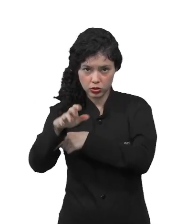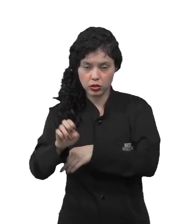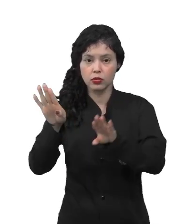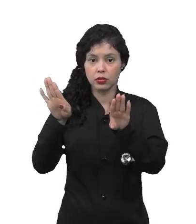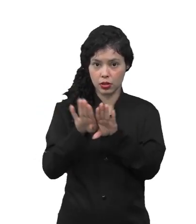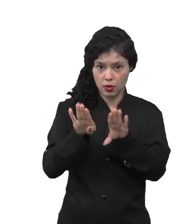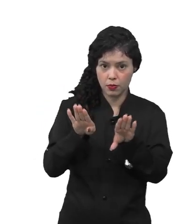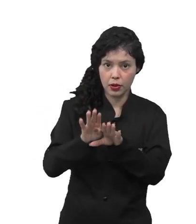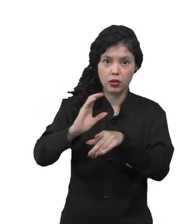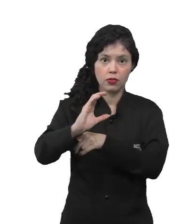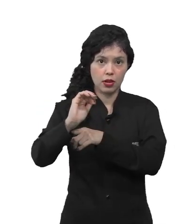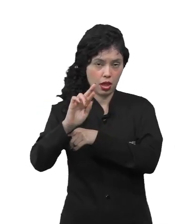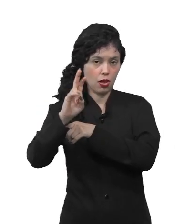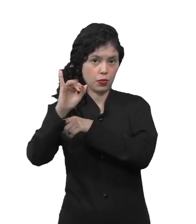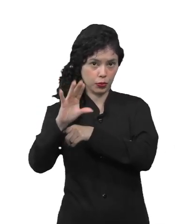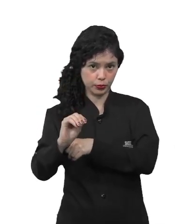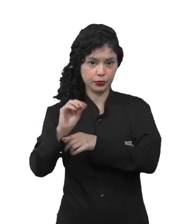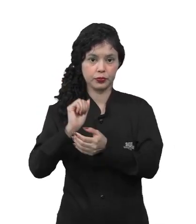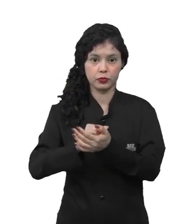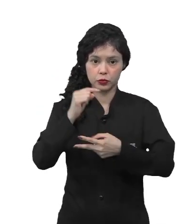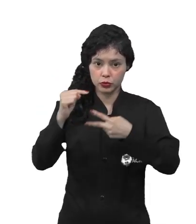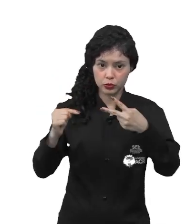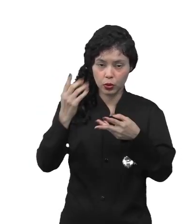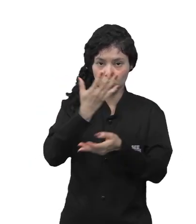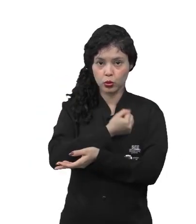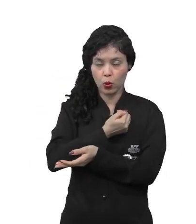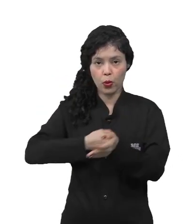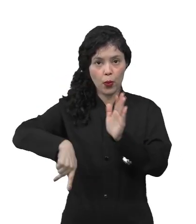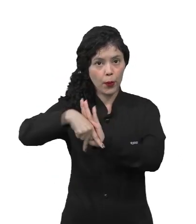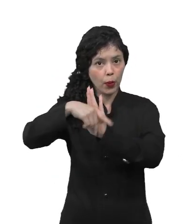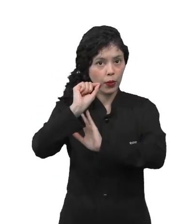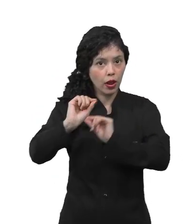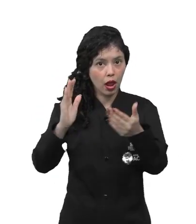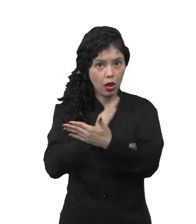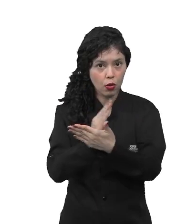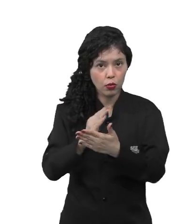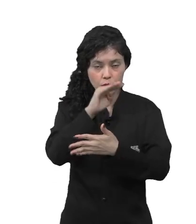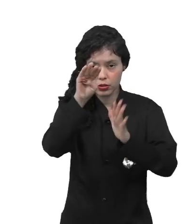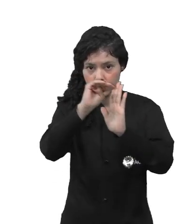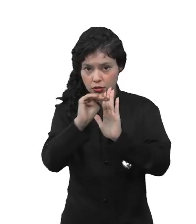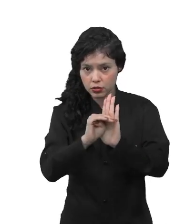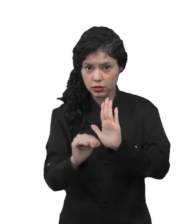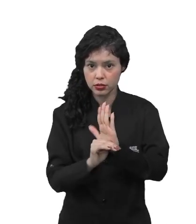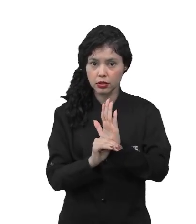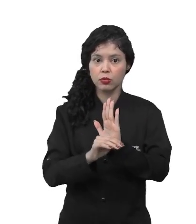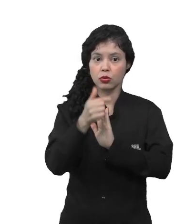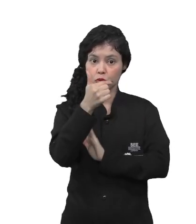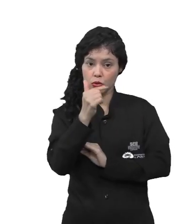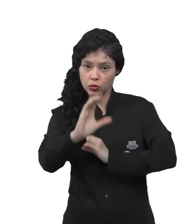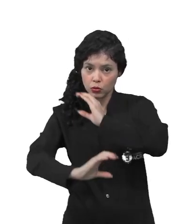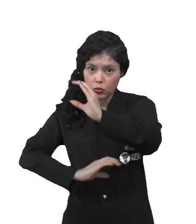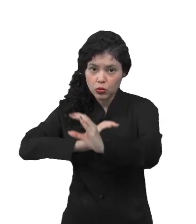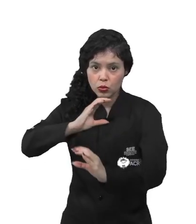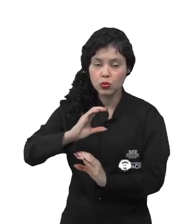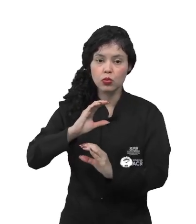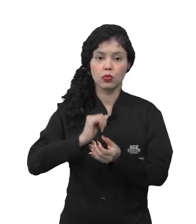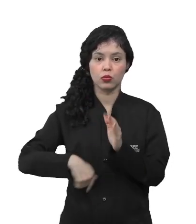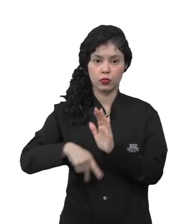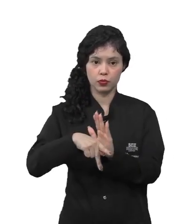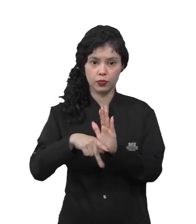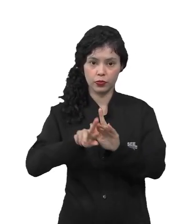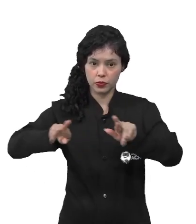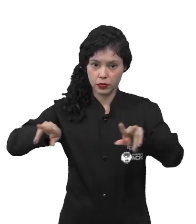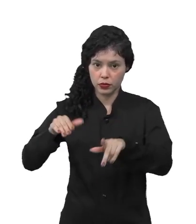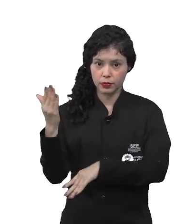ciclo do carbono. Os números correspondem a algumas etapas dos dois ciclos distintos. Então,